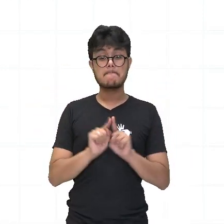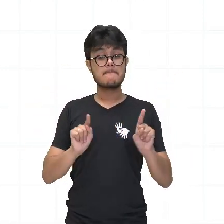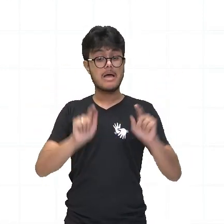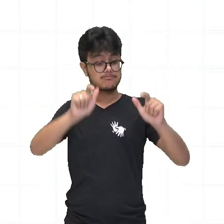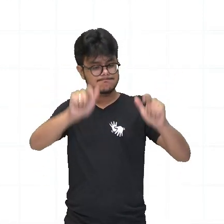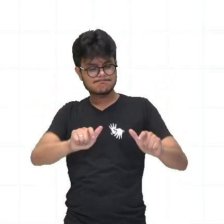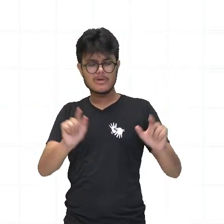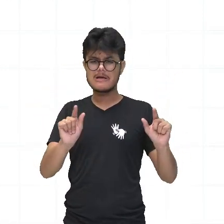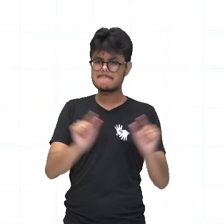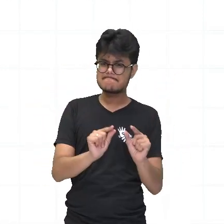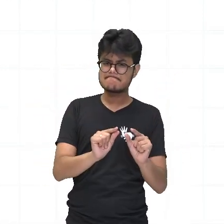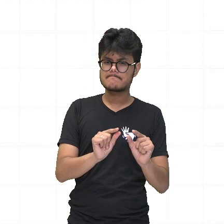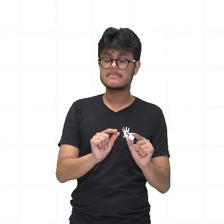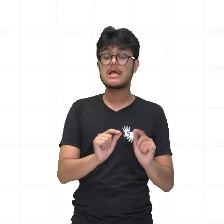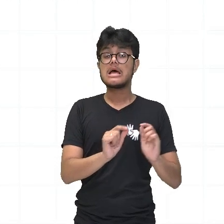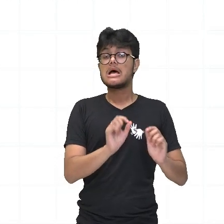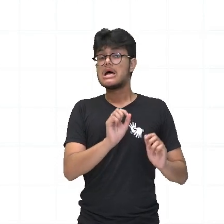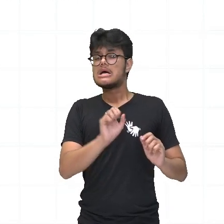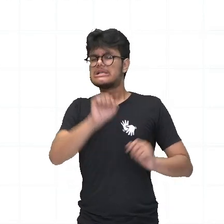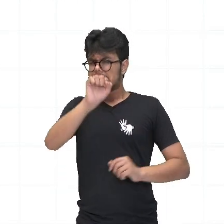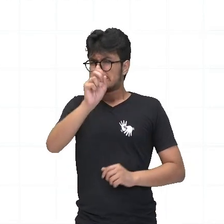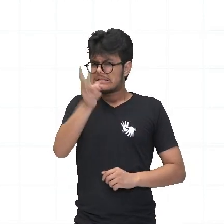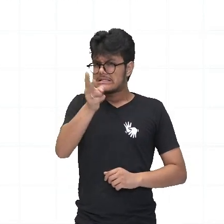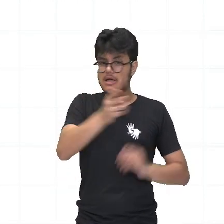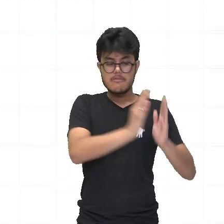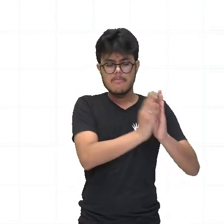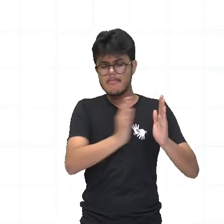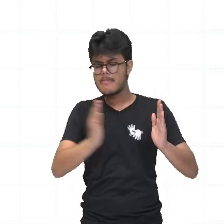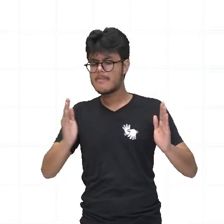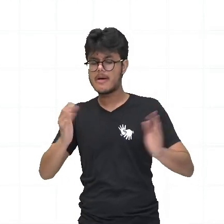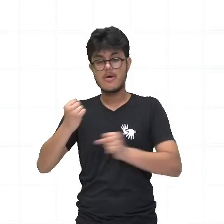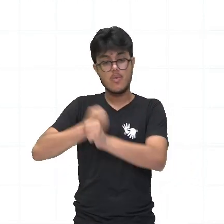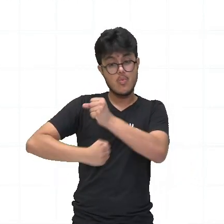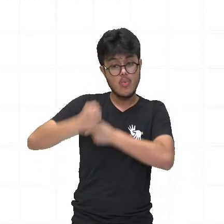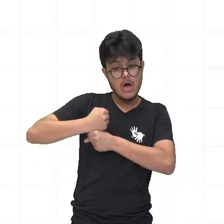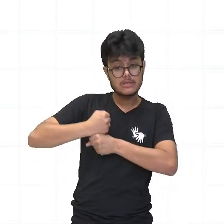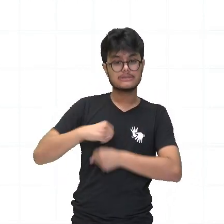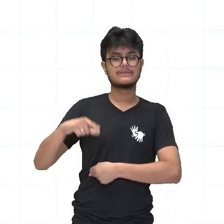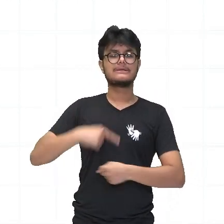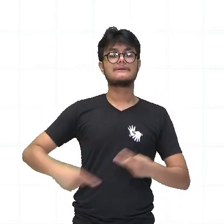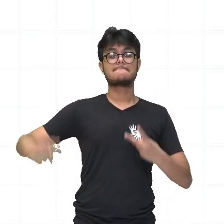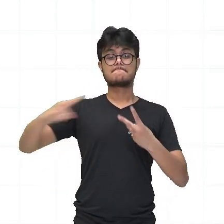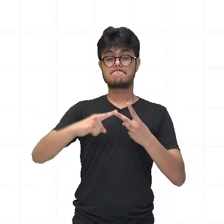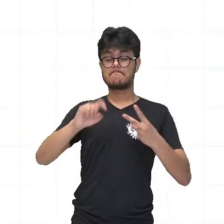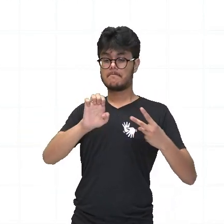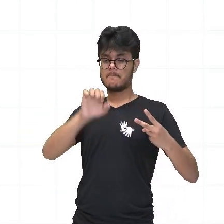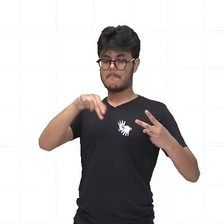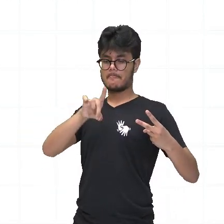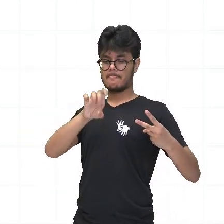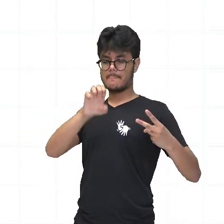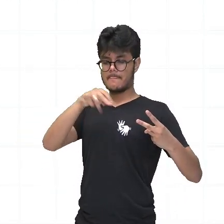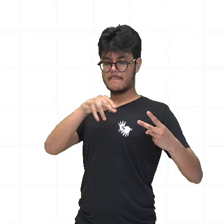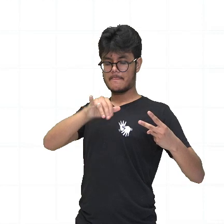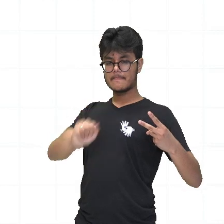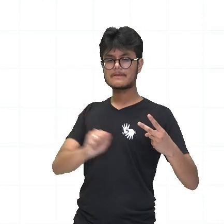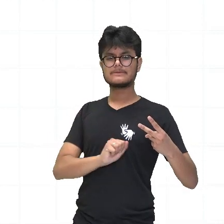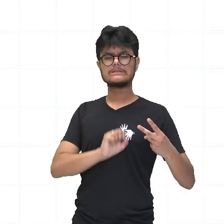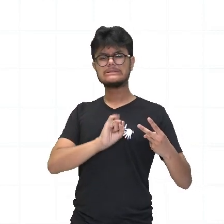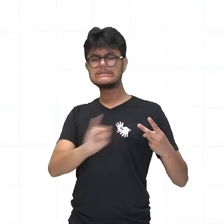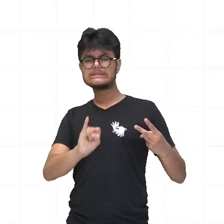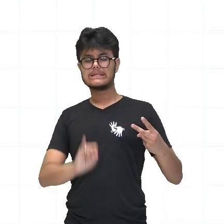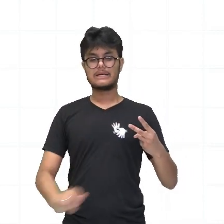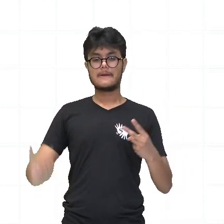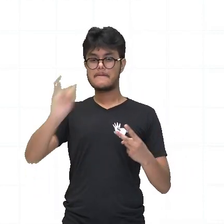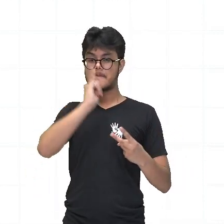dos anos, é uma endemia. Se nós temos um aumento repentino de casos numa